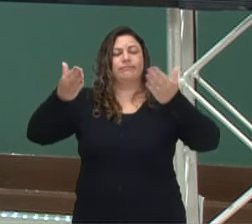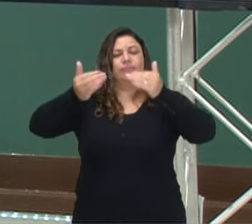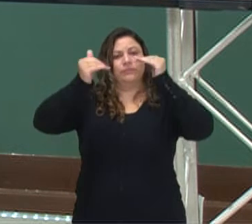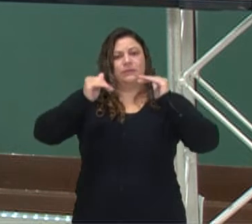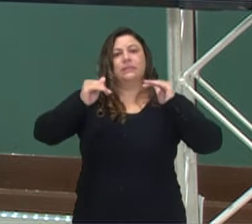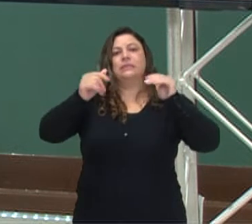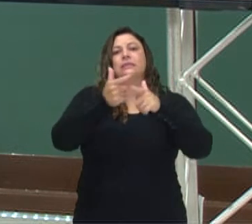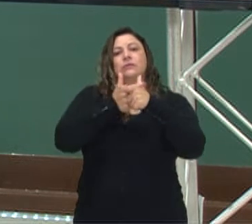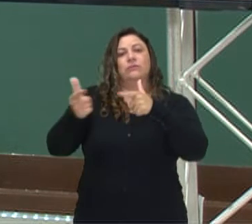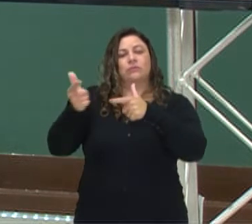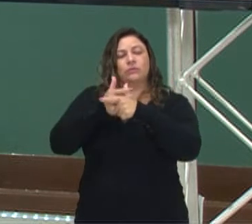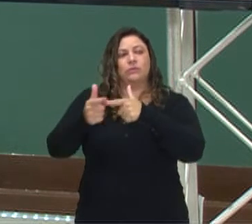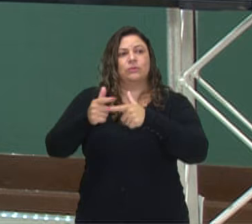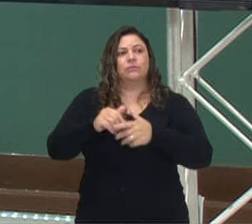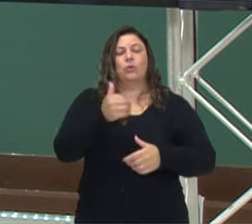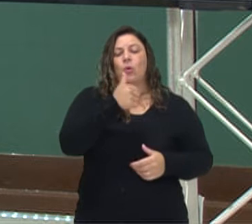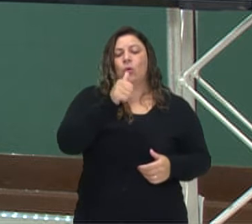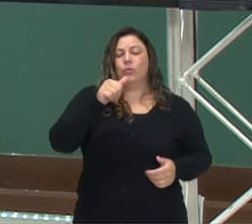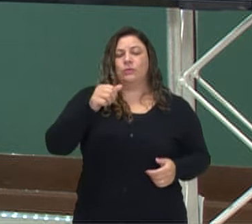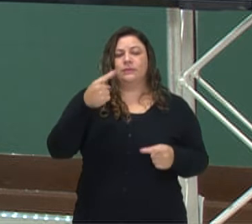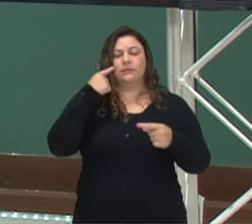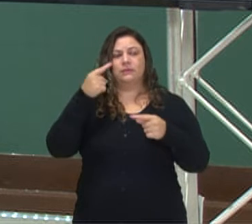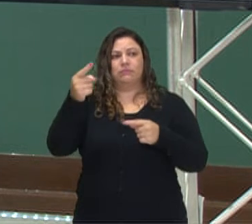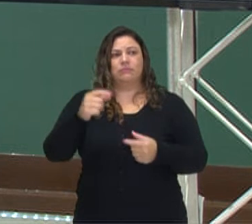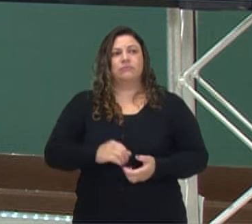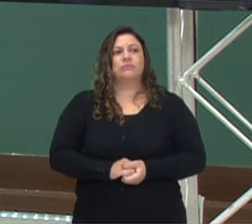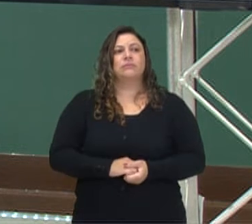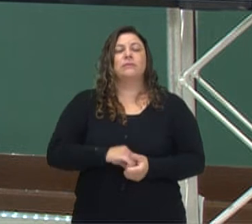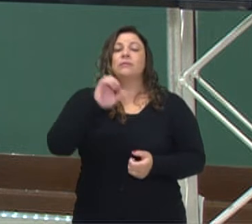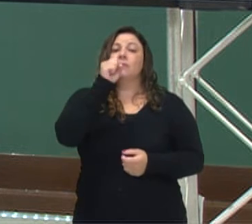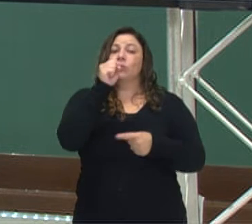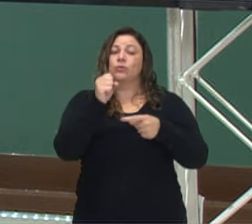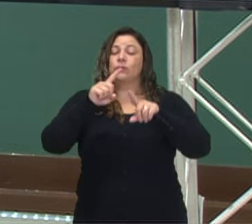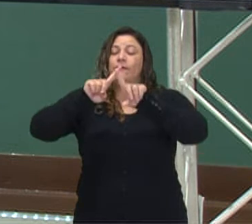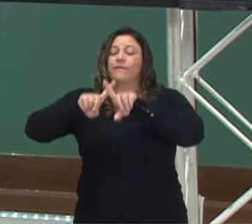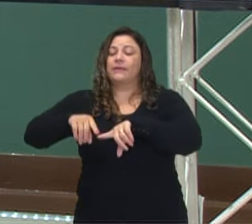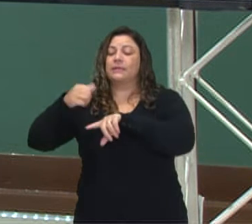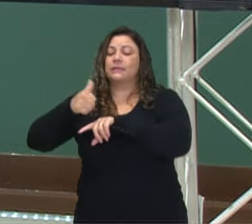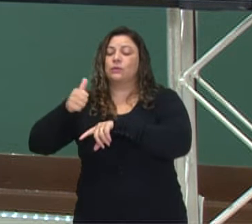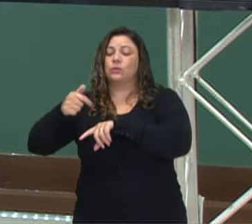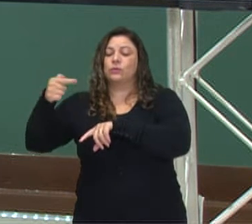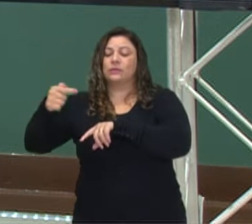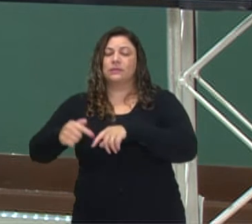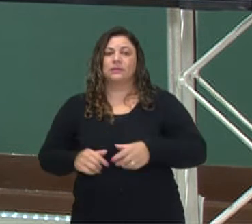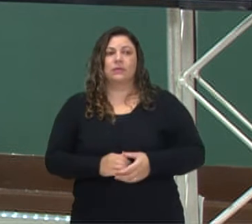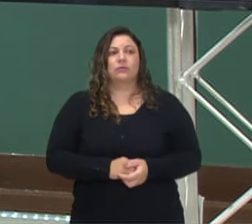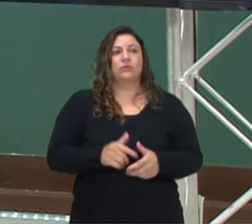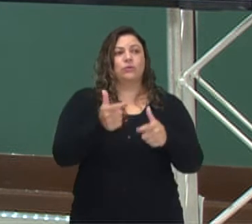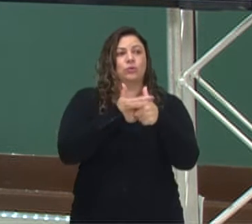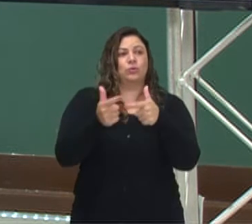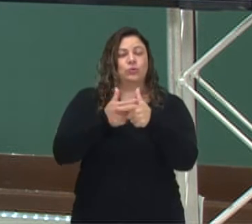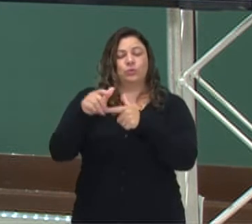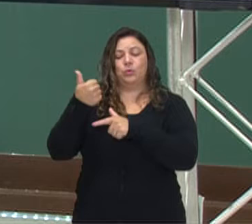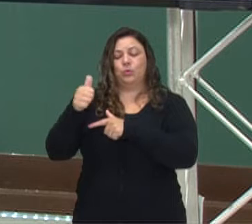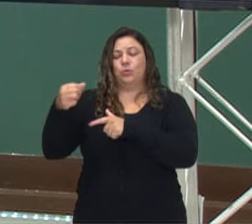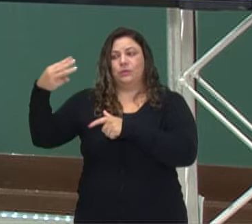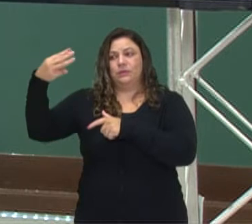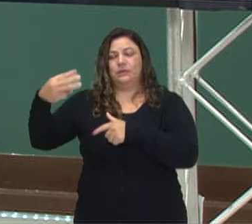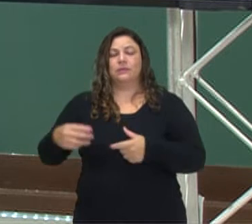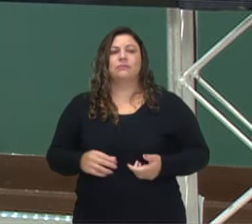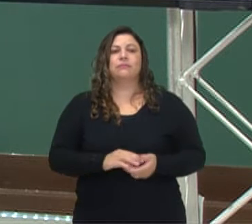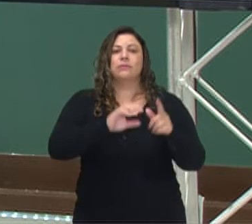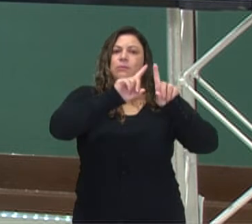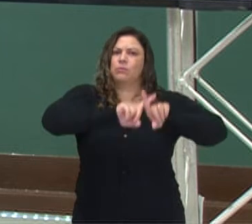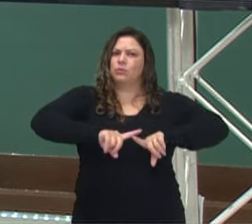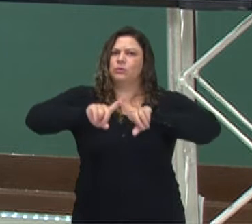assim, ó. 11 elevado à oitava vezes 11 elevado à sétima, dividido por 11 elevado ao cubo. Na